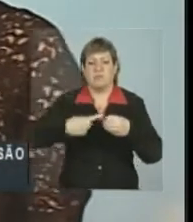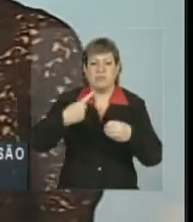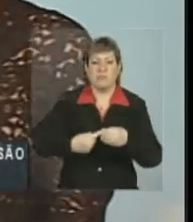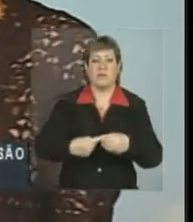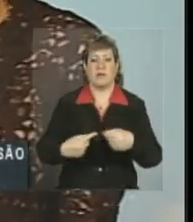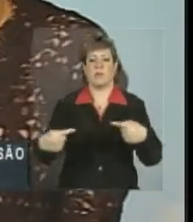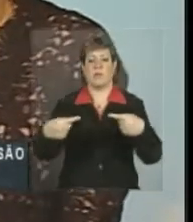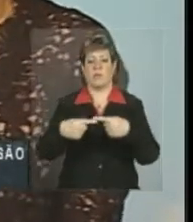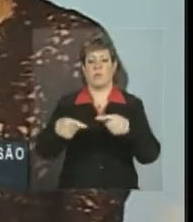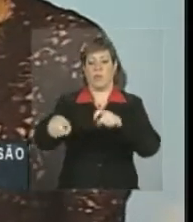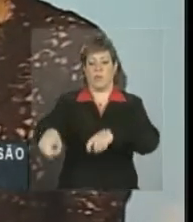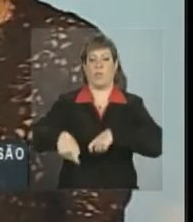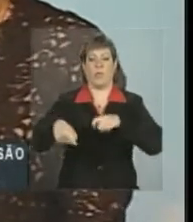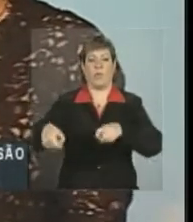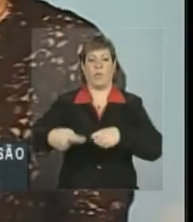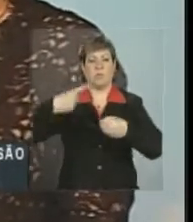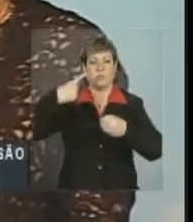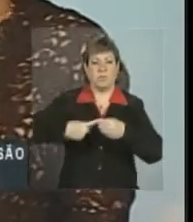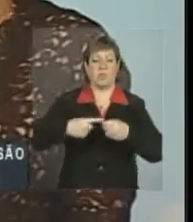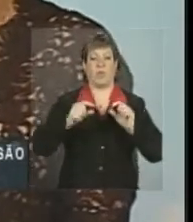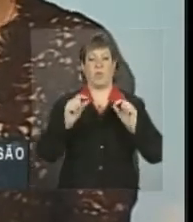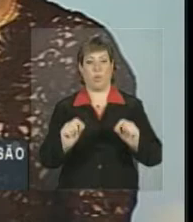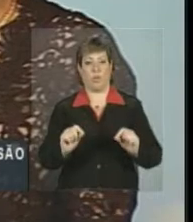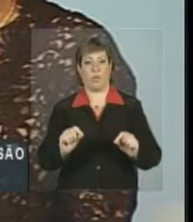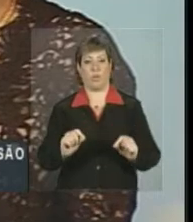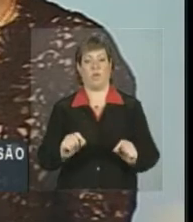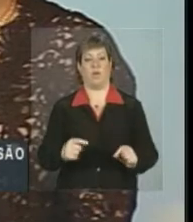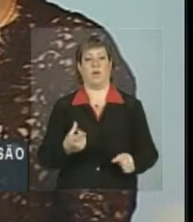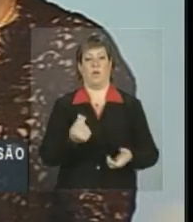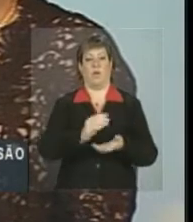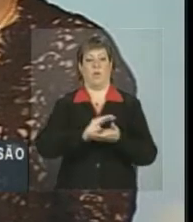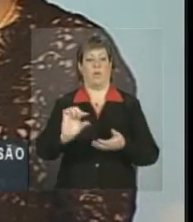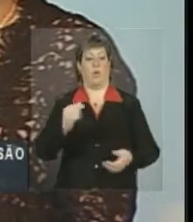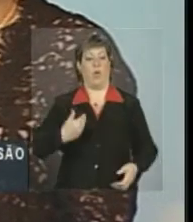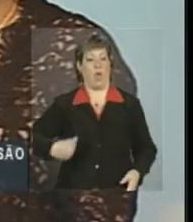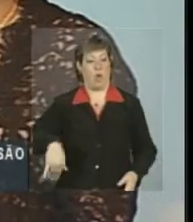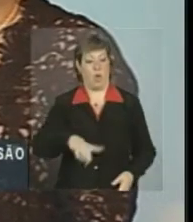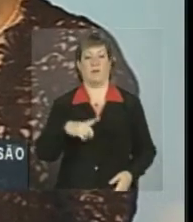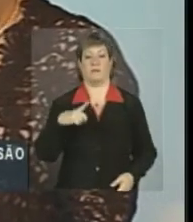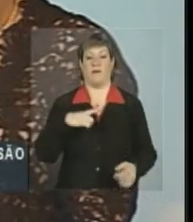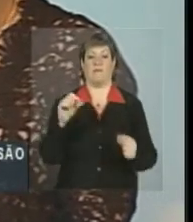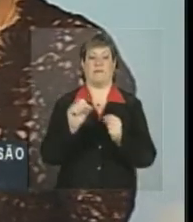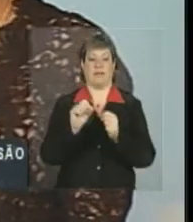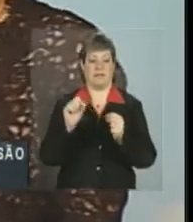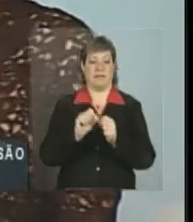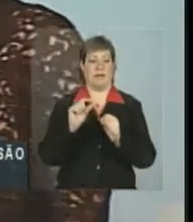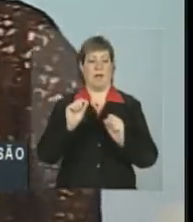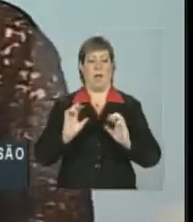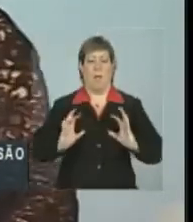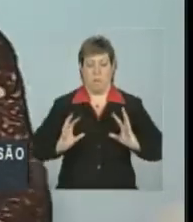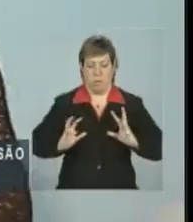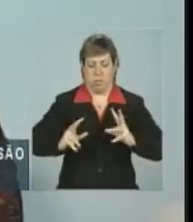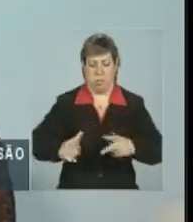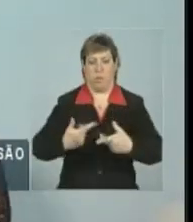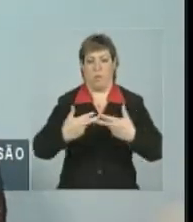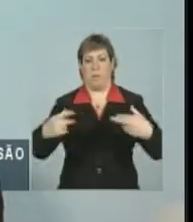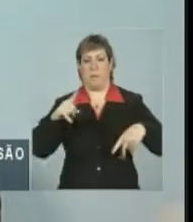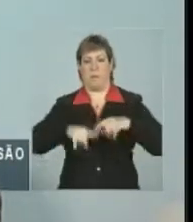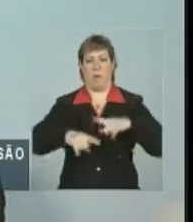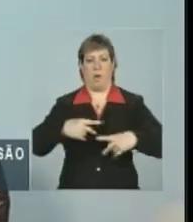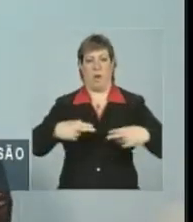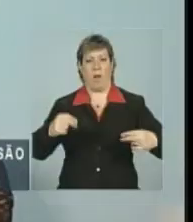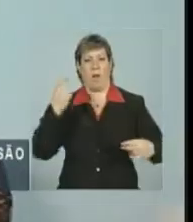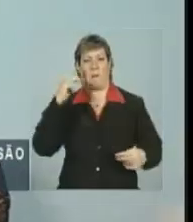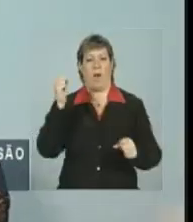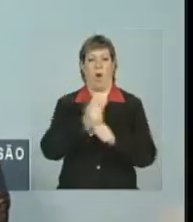rurais, que são os investimentos que nós estamos fazendo em máquinas e equipamentos